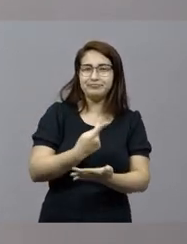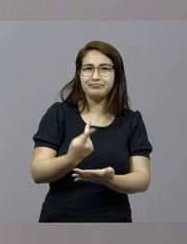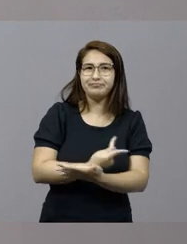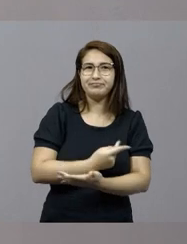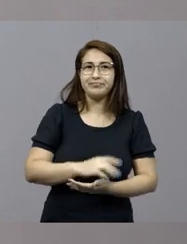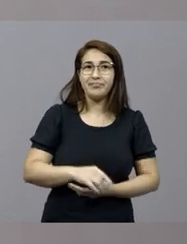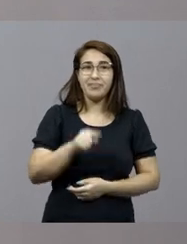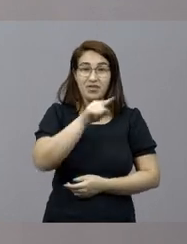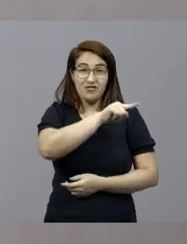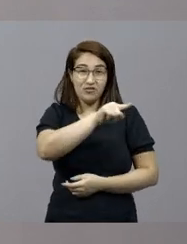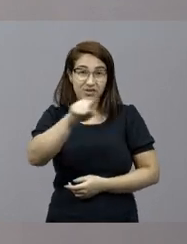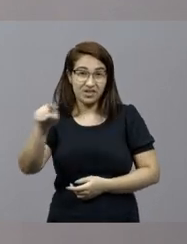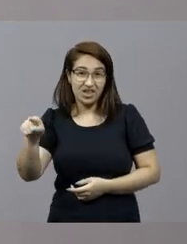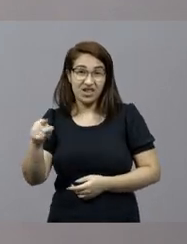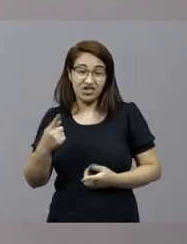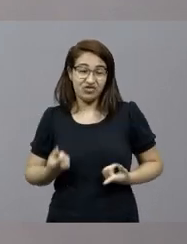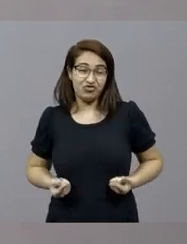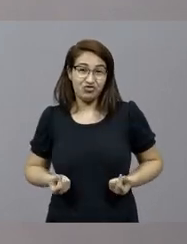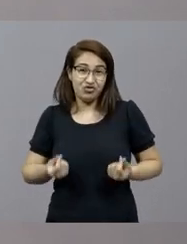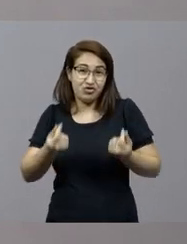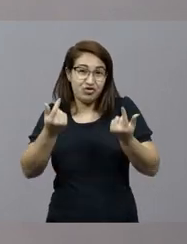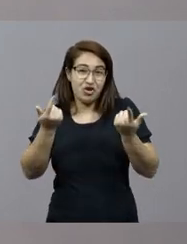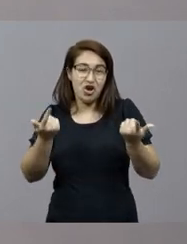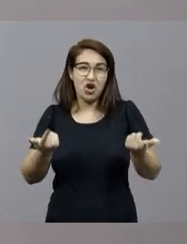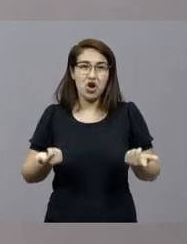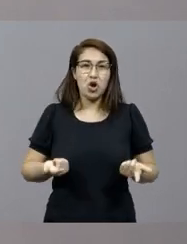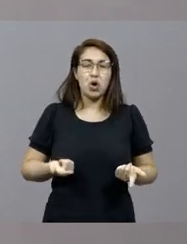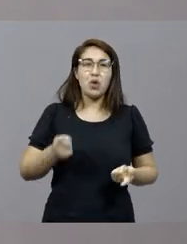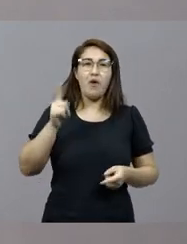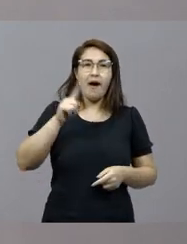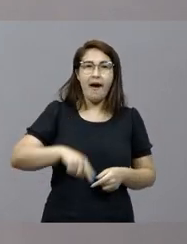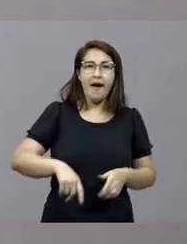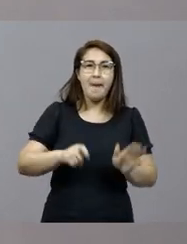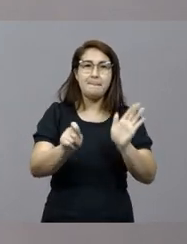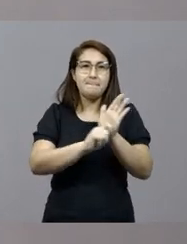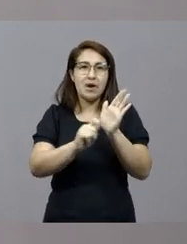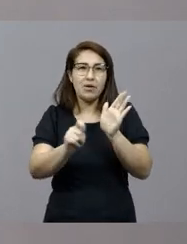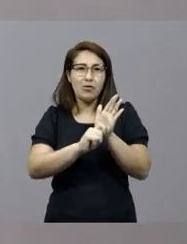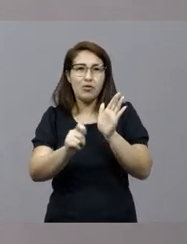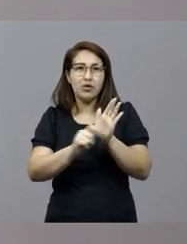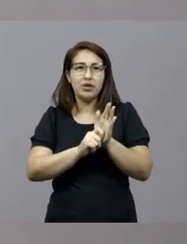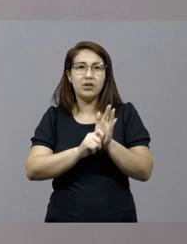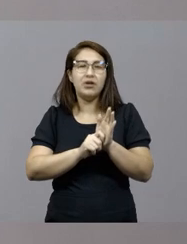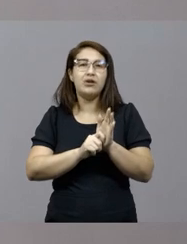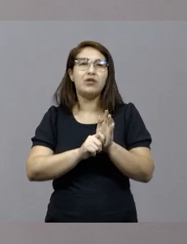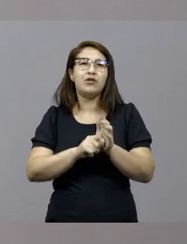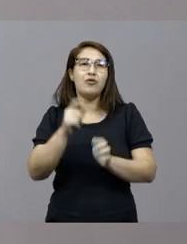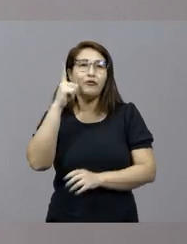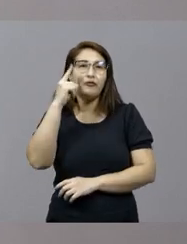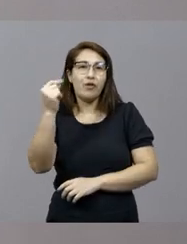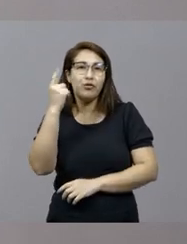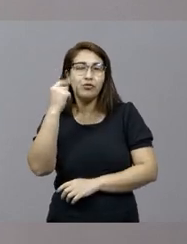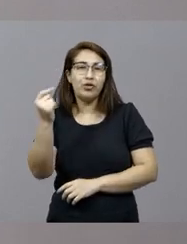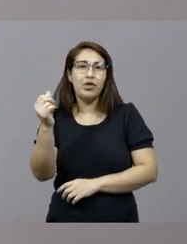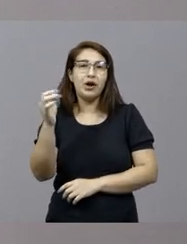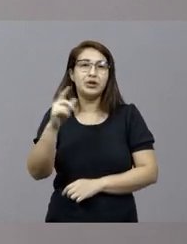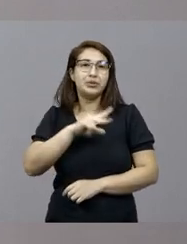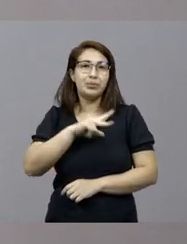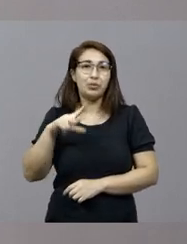Vocês aí, playboyzinho, maconheiro de universidade pública, que quer o fim de polícia